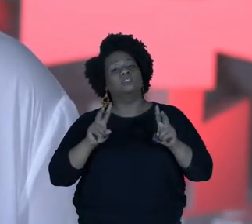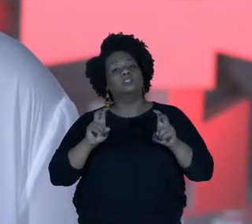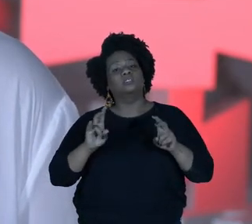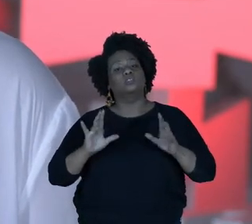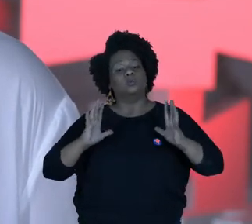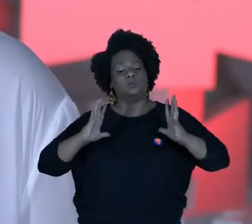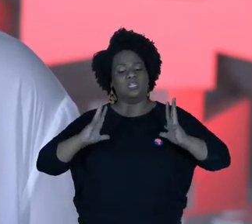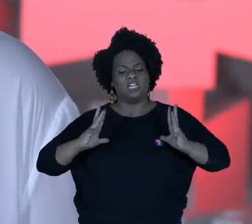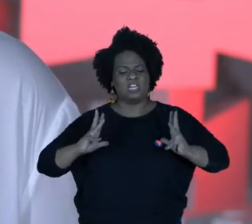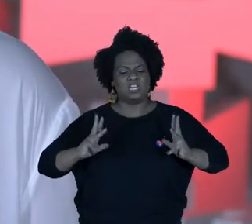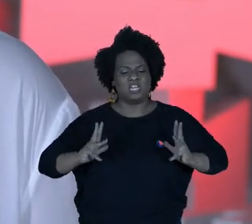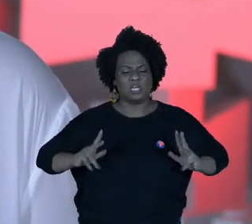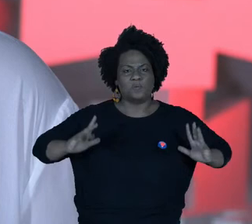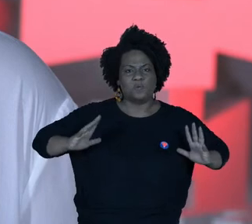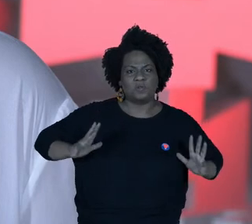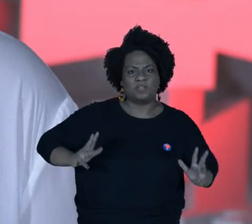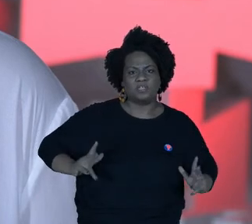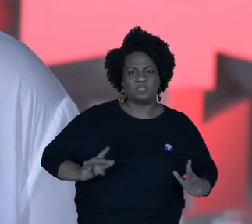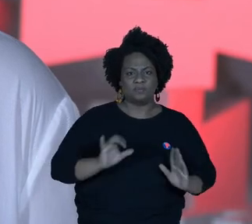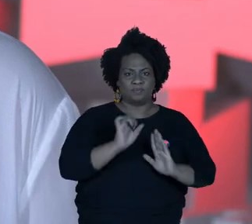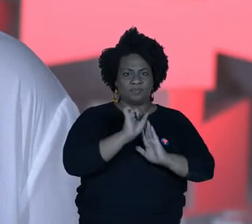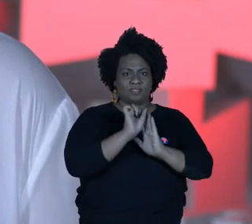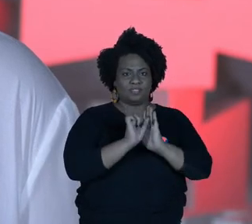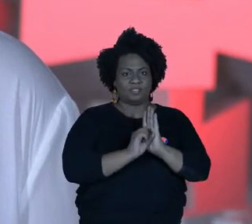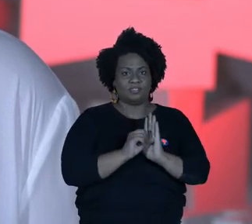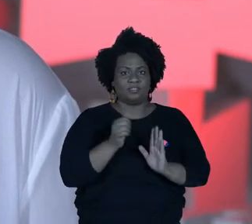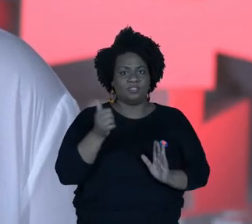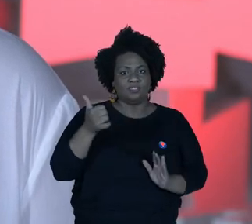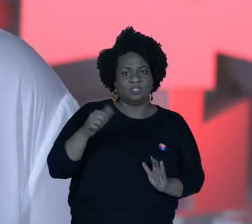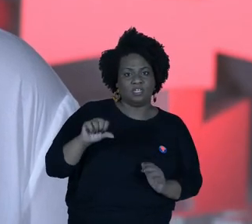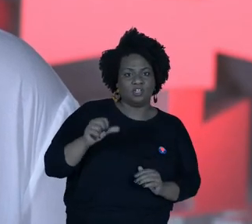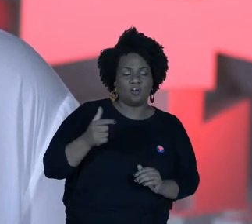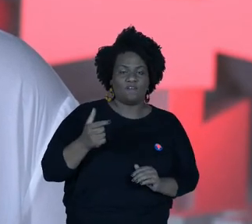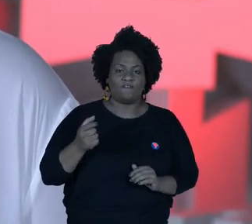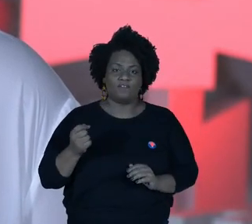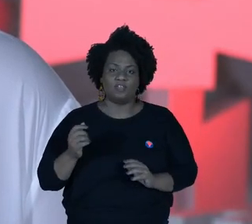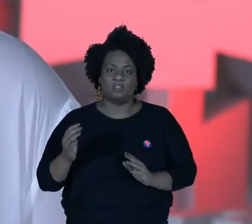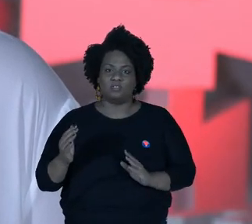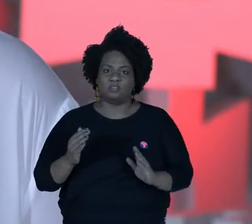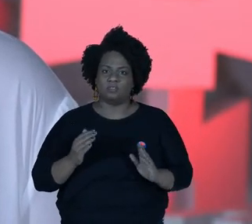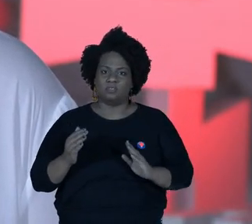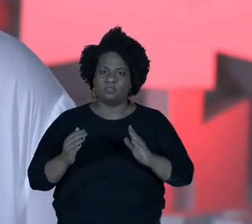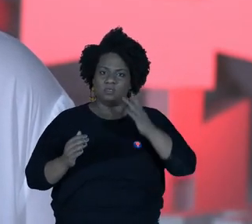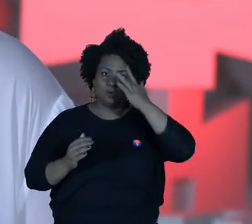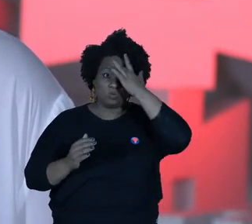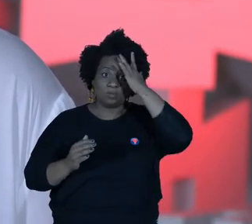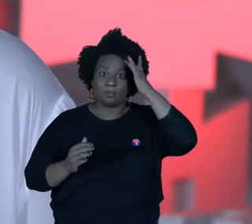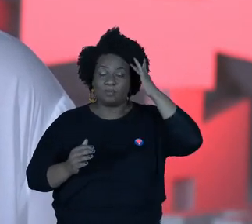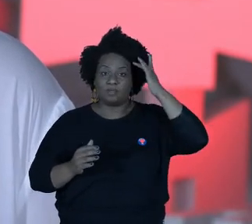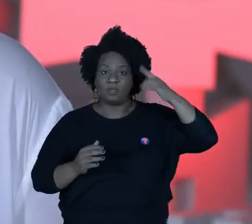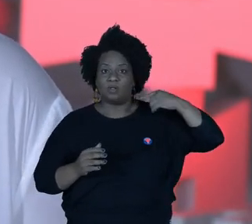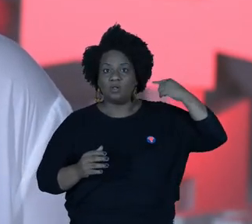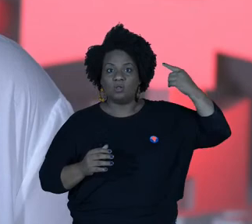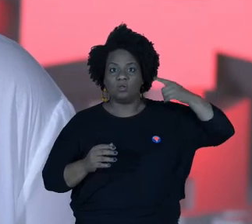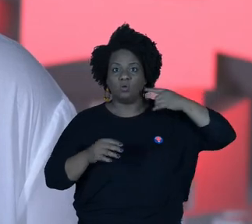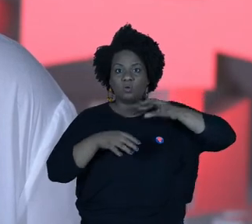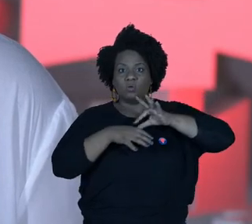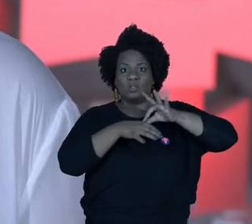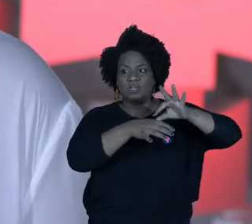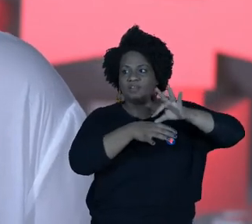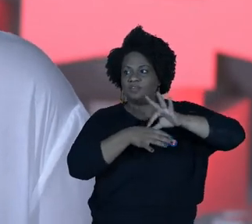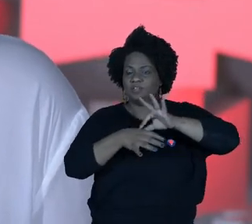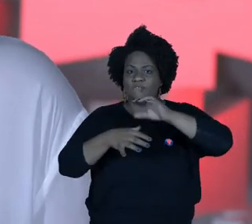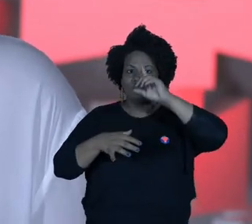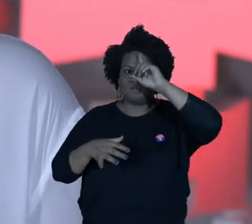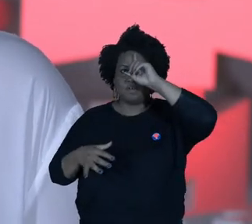século XIX na Europa, século XX no Brasil, e como os loucos foram levados para os manicômios